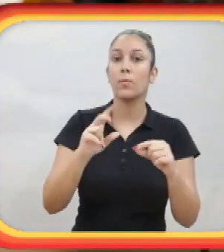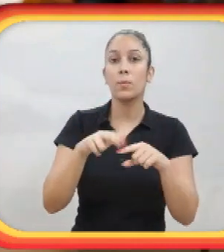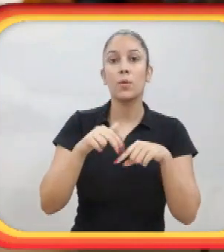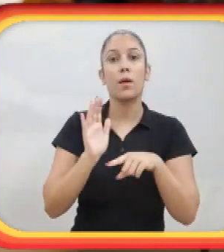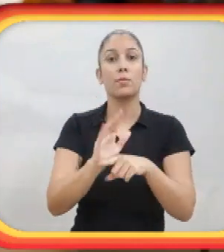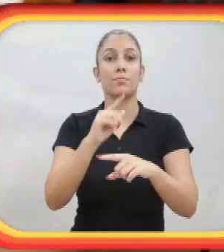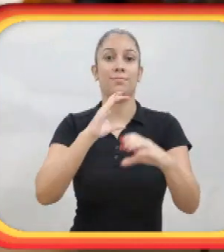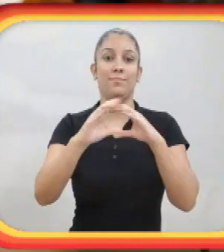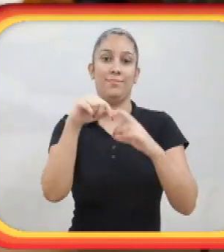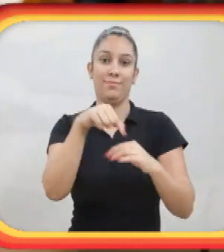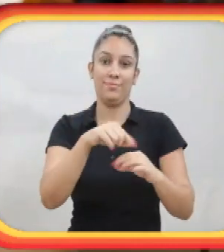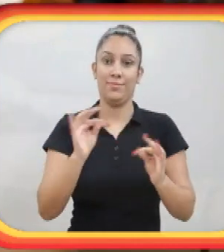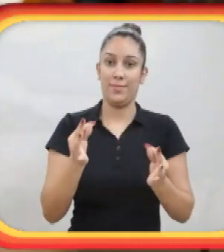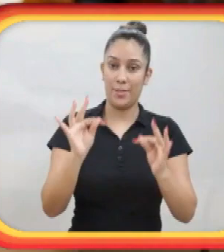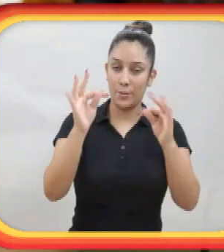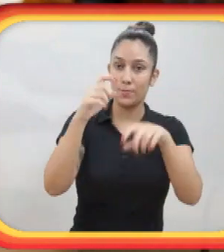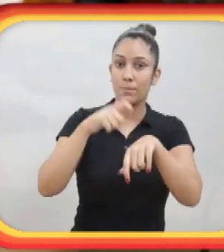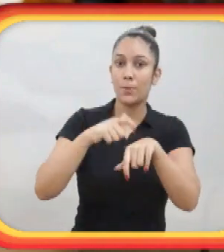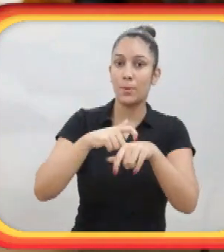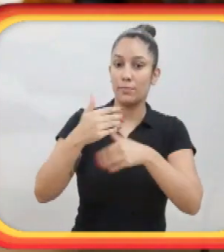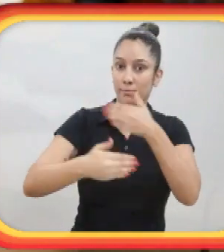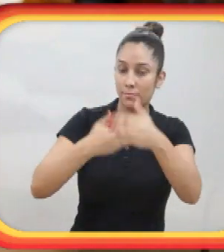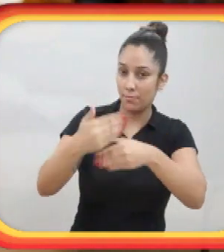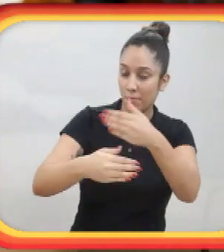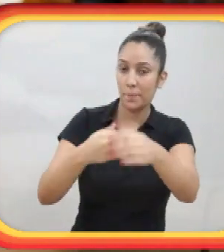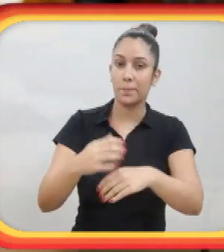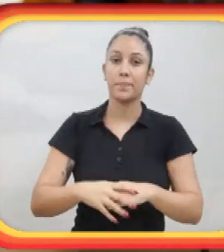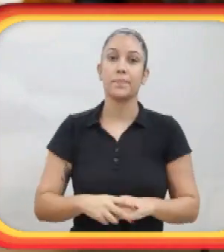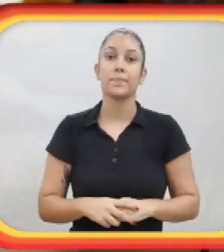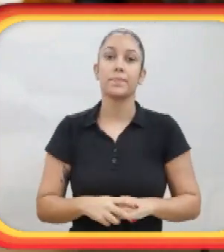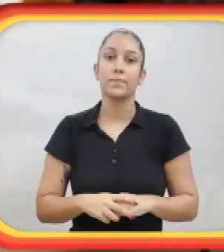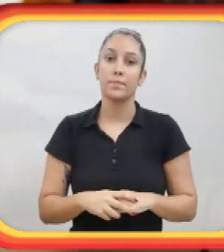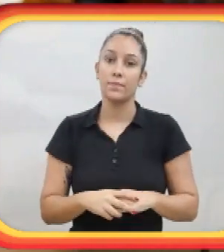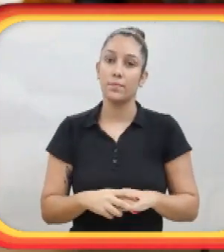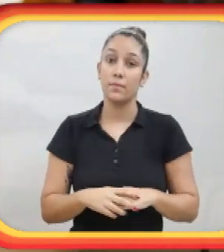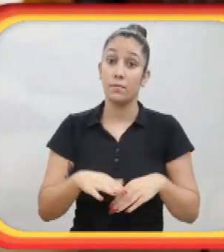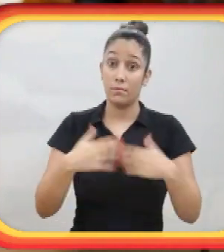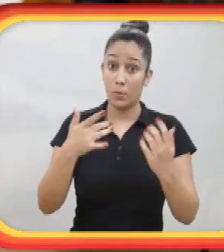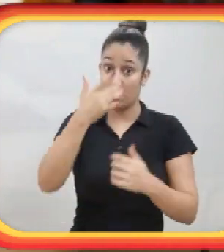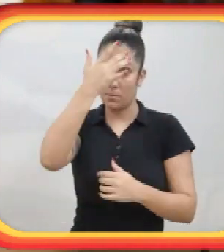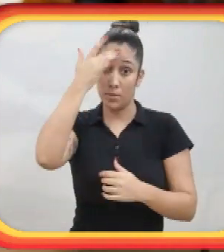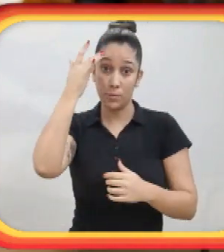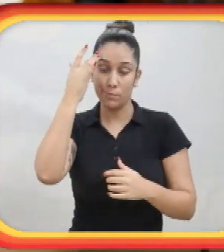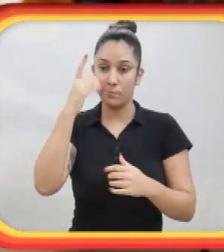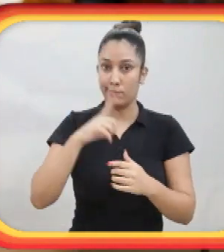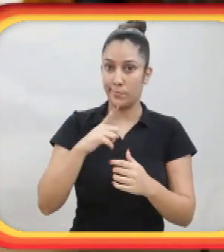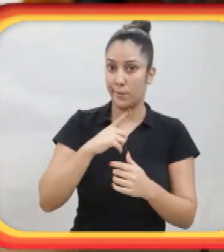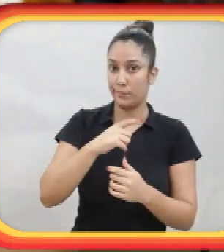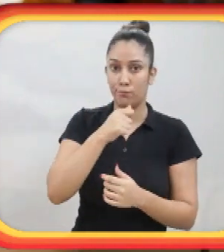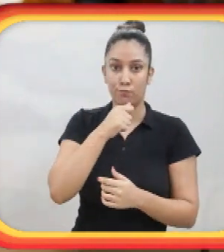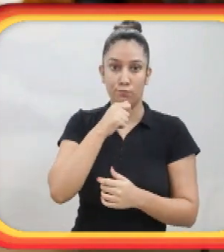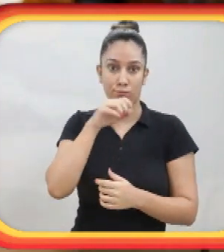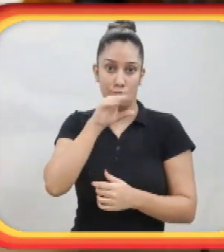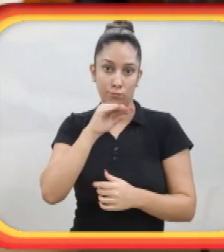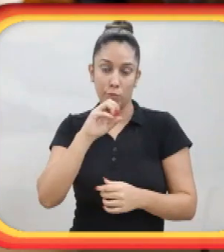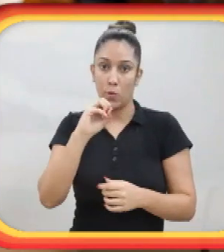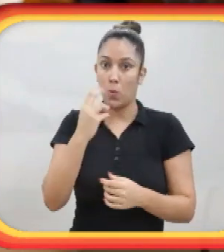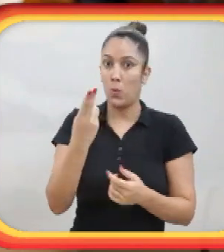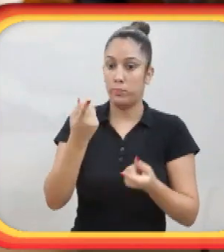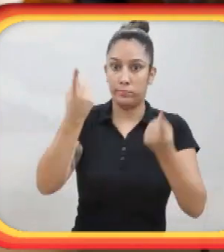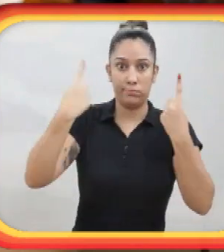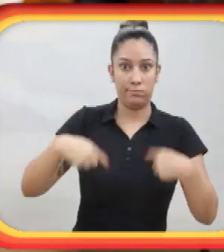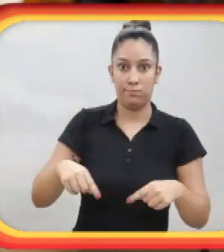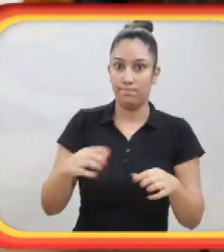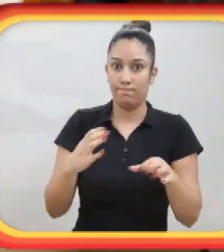um AVC, isso pode acometer a fala do adulto. Né? E a comunicação alternativa pode